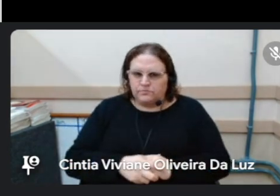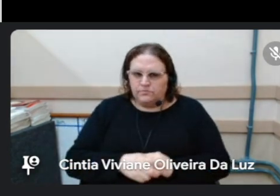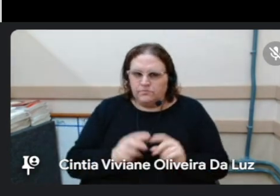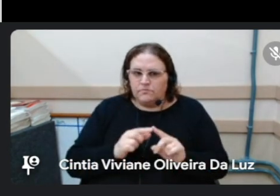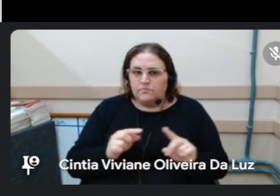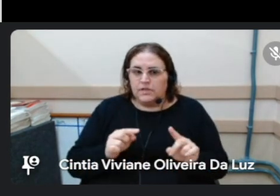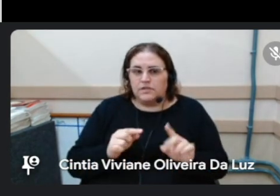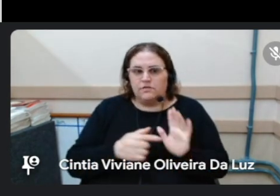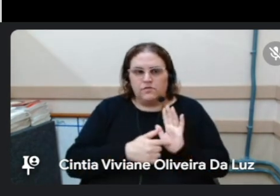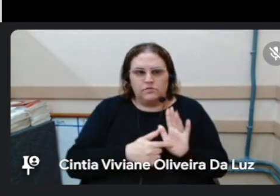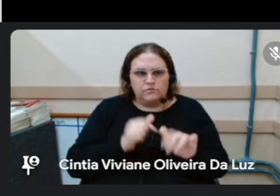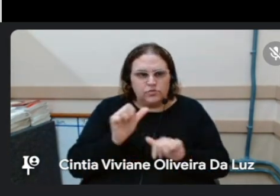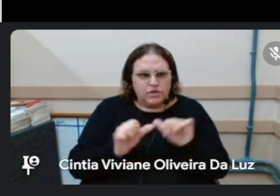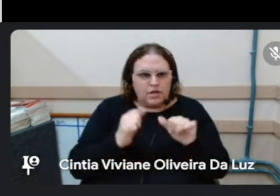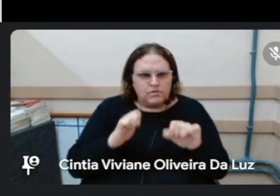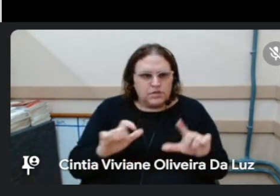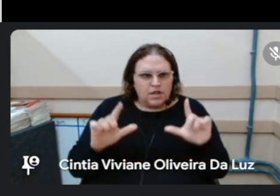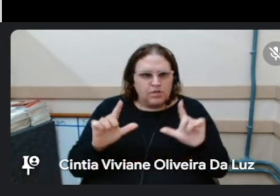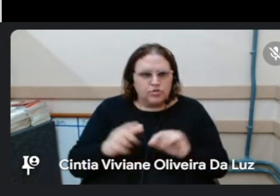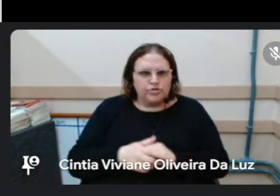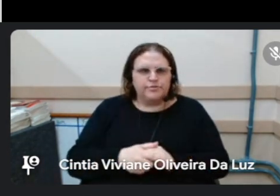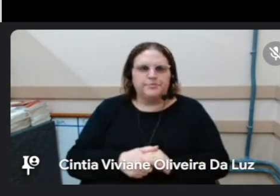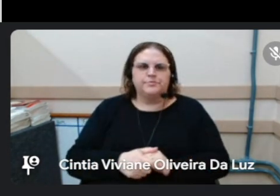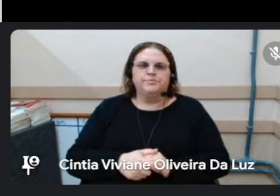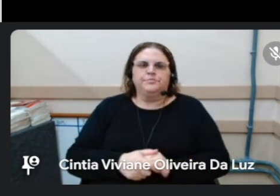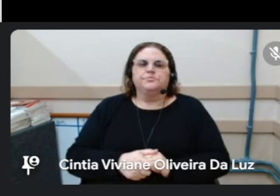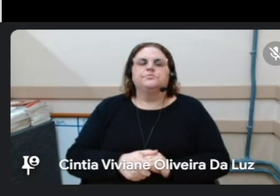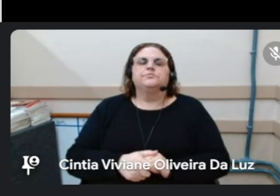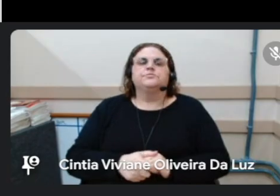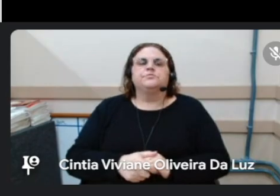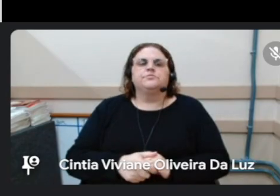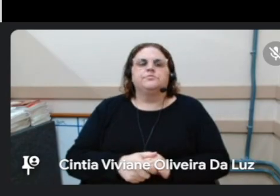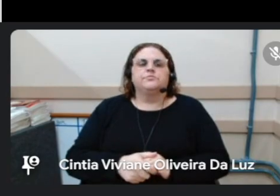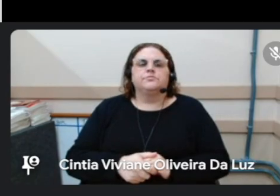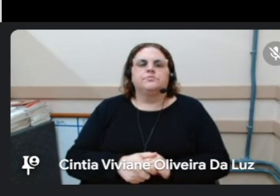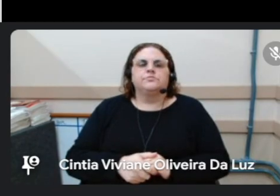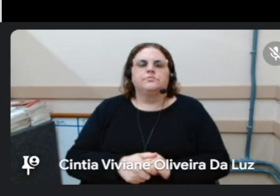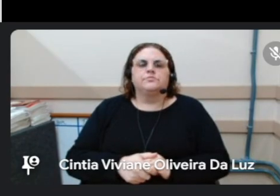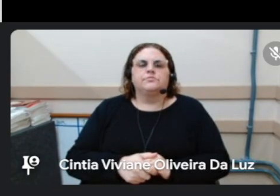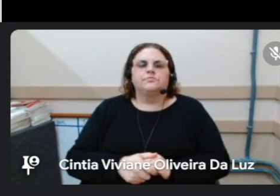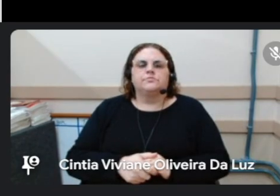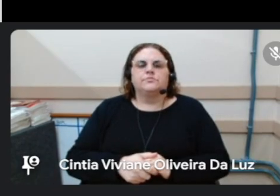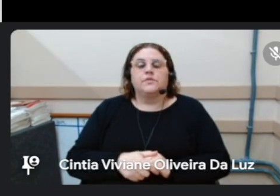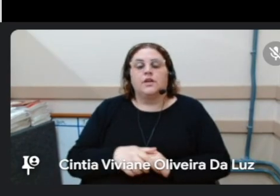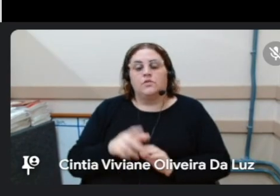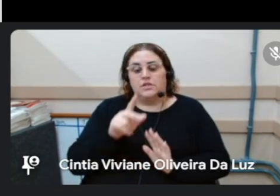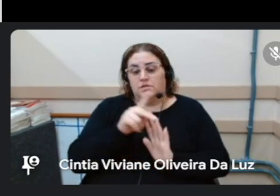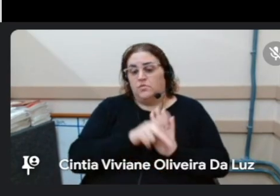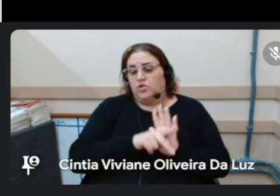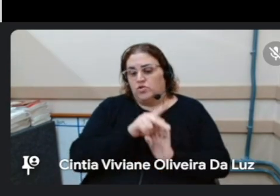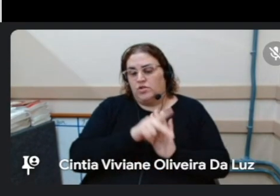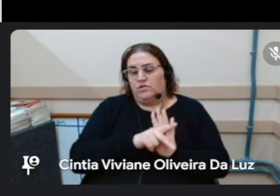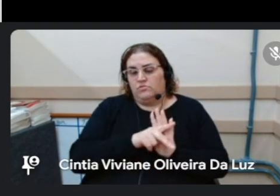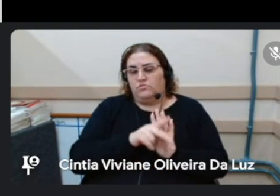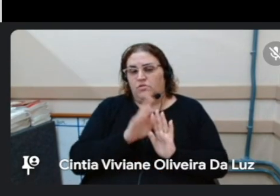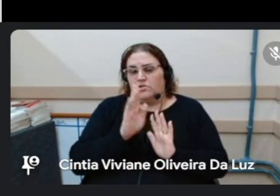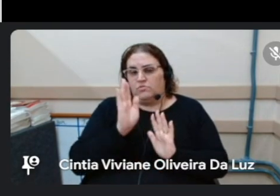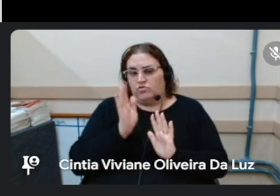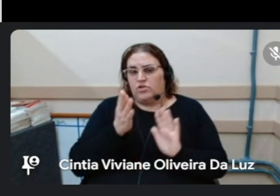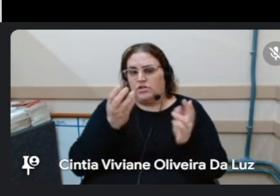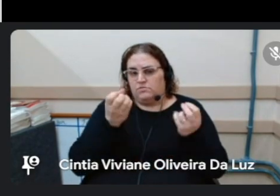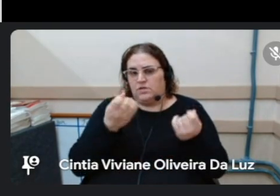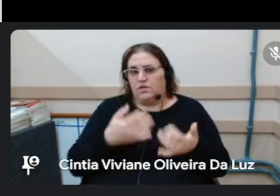pro seguinte eh Então nesse projeto como eu falei nós convivemos ou